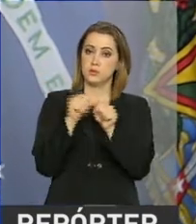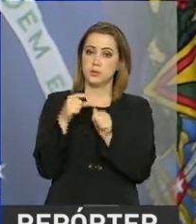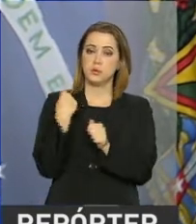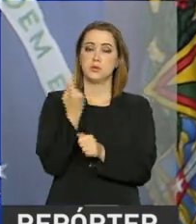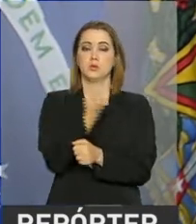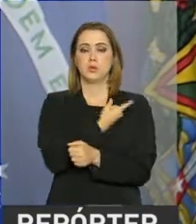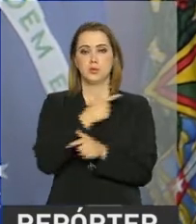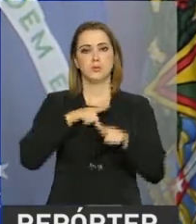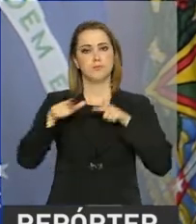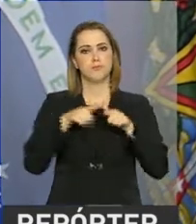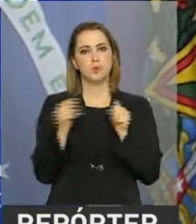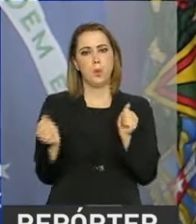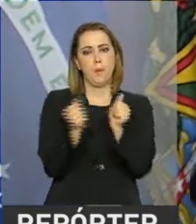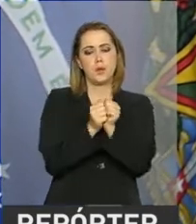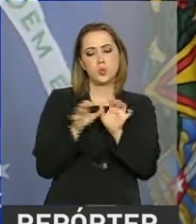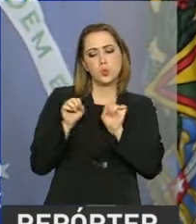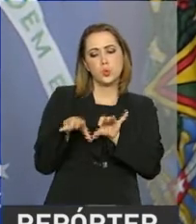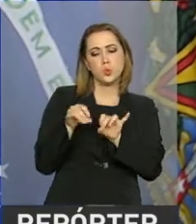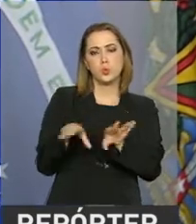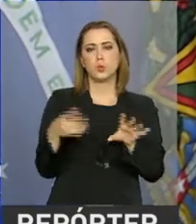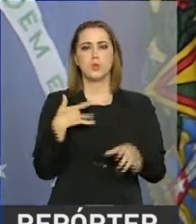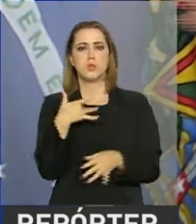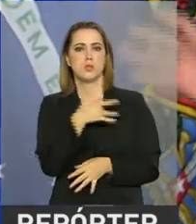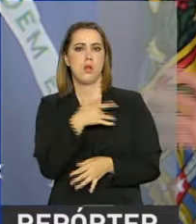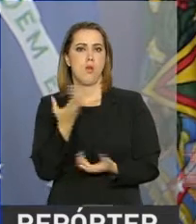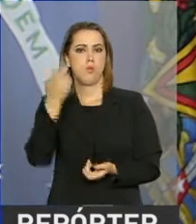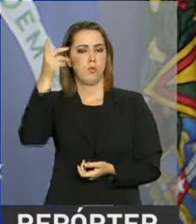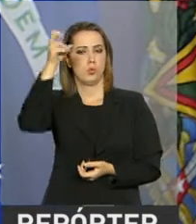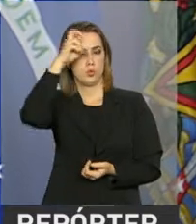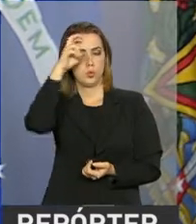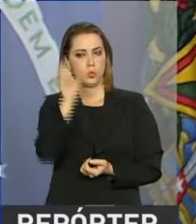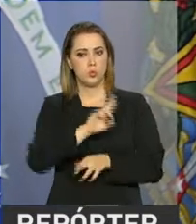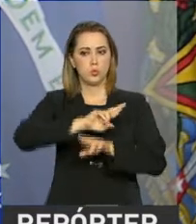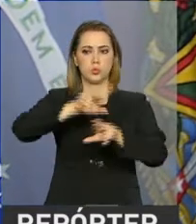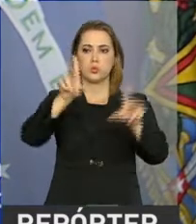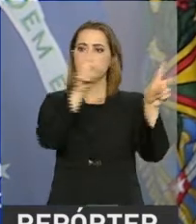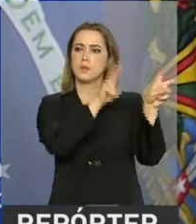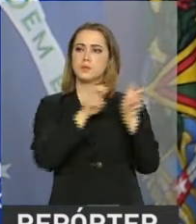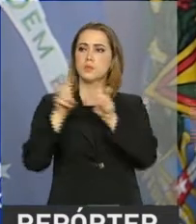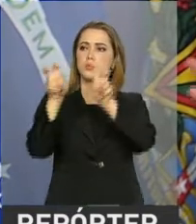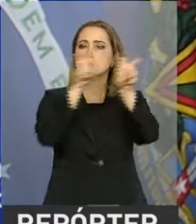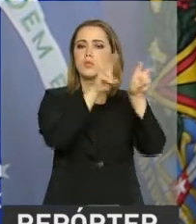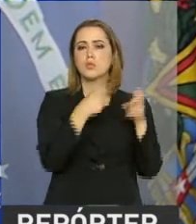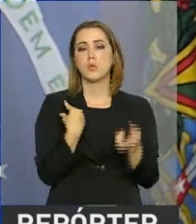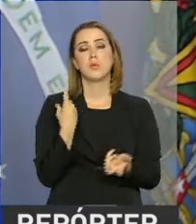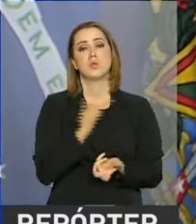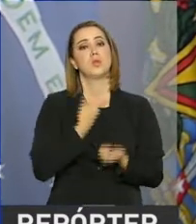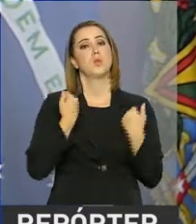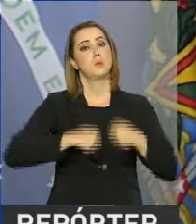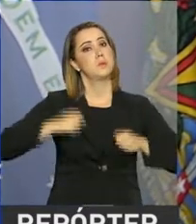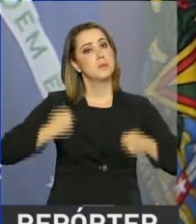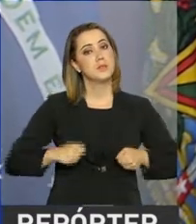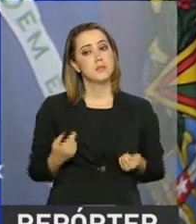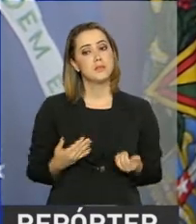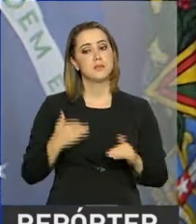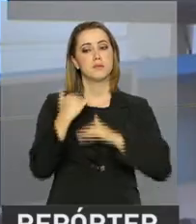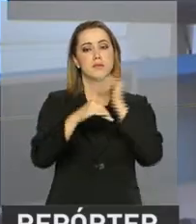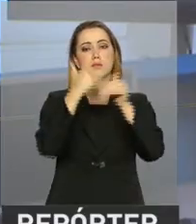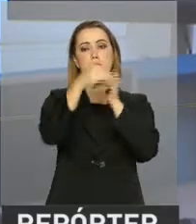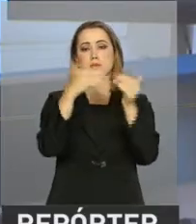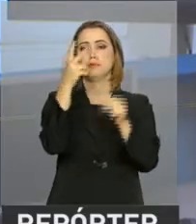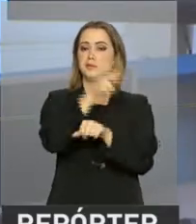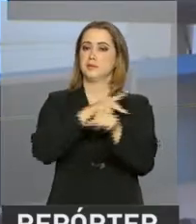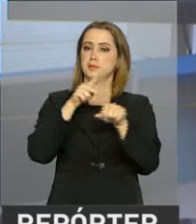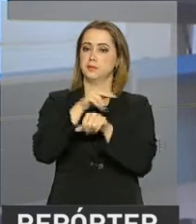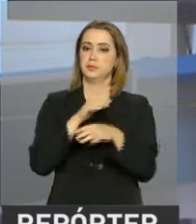estamos fazendo aqui ao lado em educação saúde cultura e outros tantos temas nós temos que fazer o país crescer